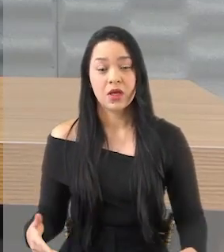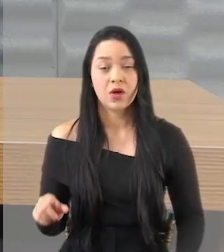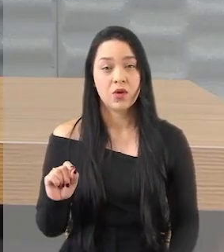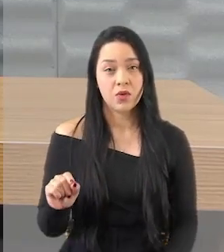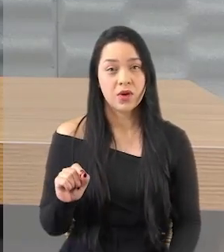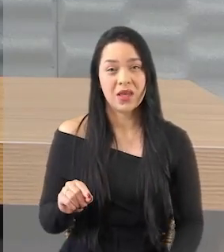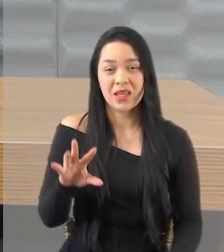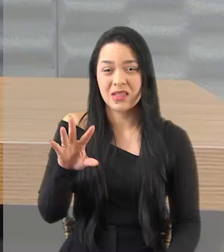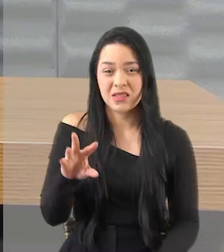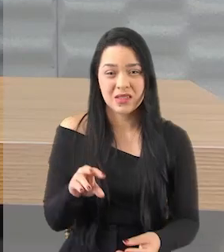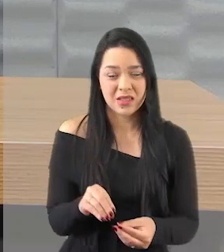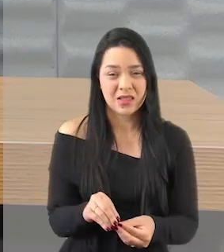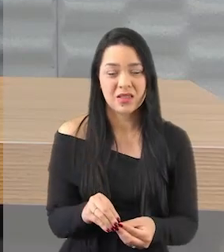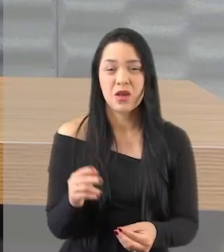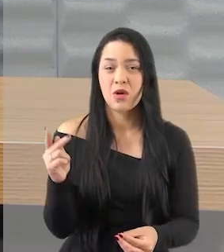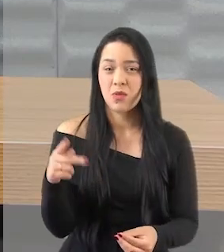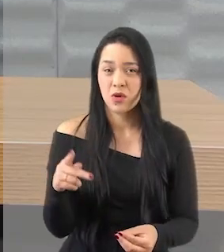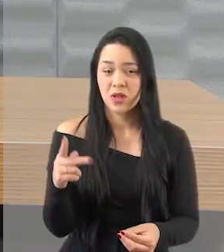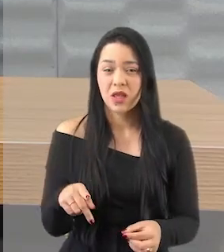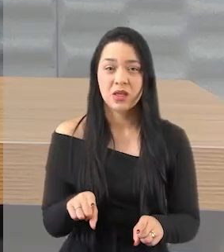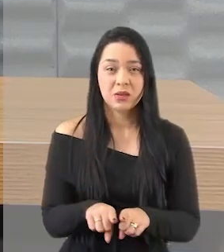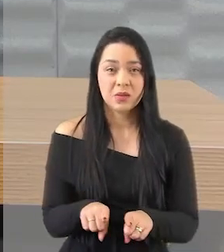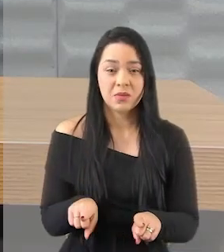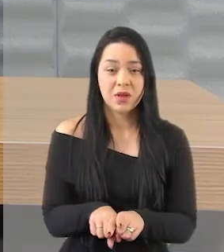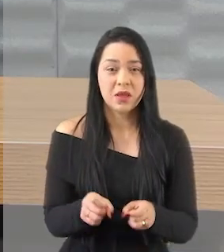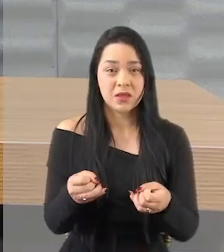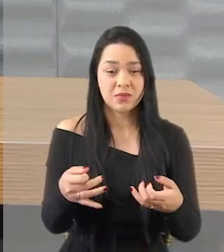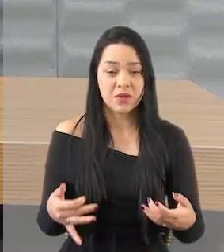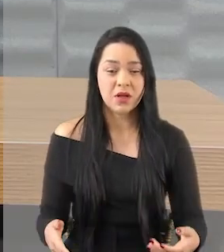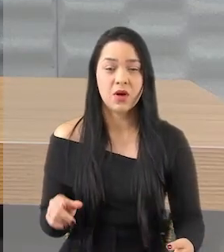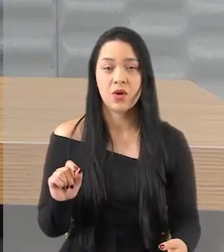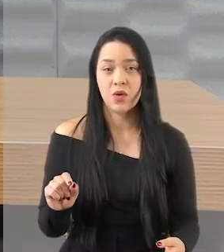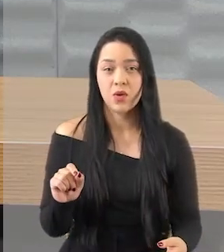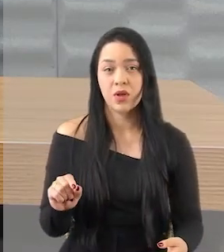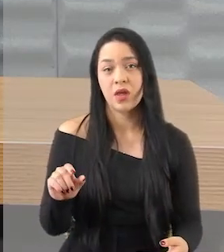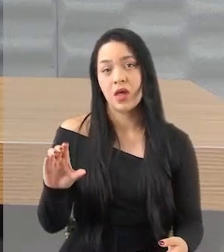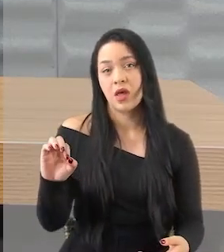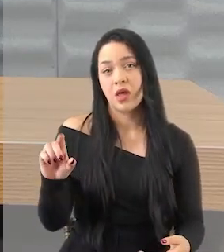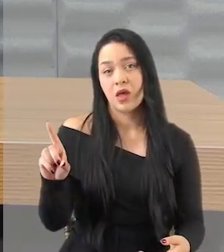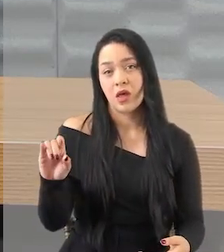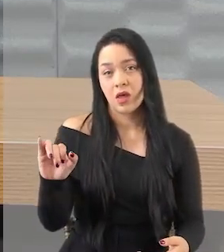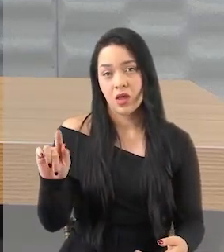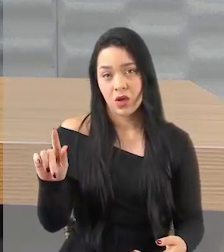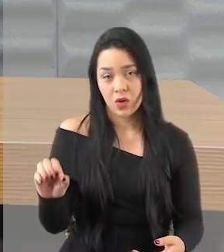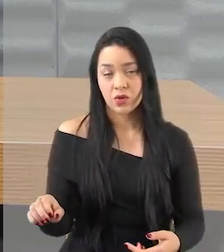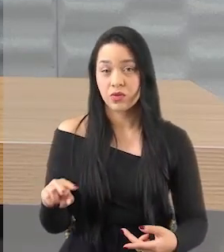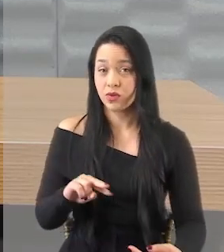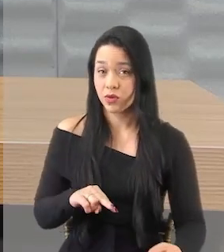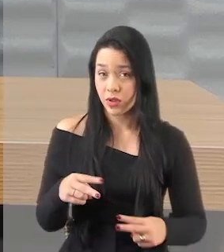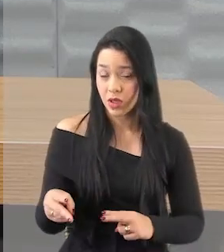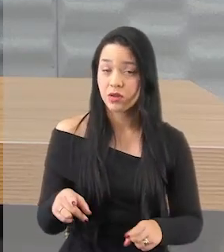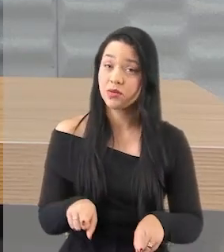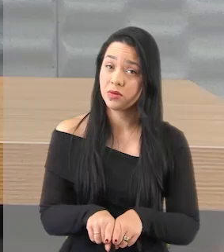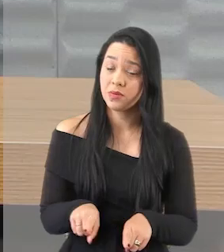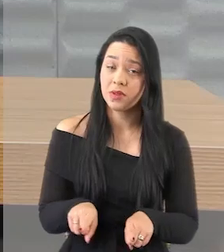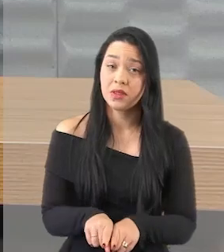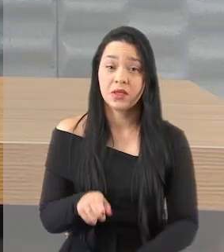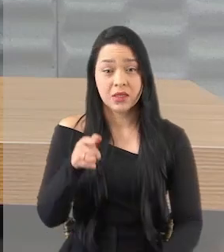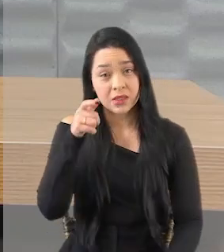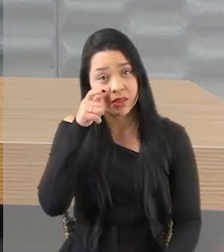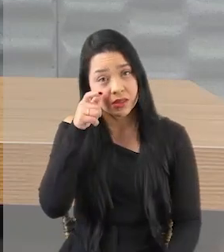síntese proteica, tá? A gente vai falar aqui sobre código genético, que também é interessante